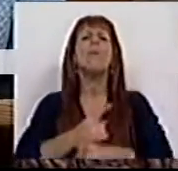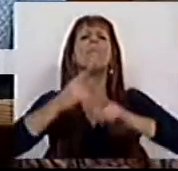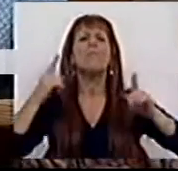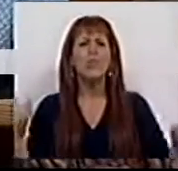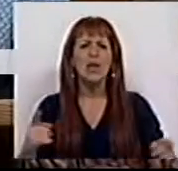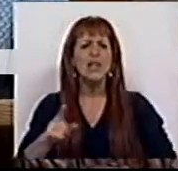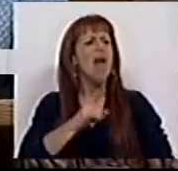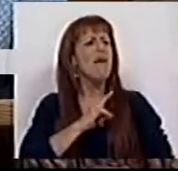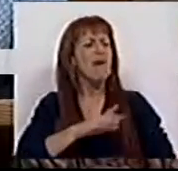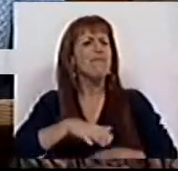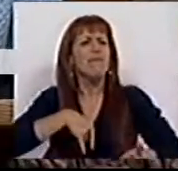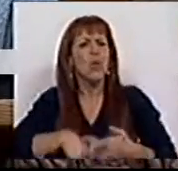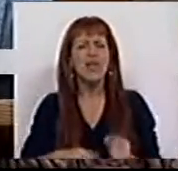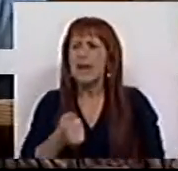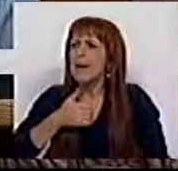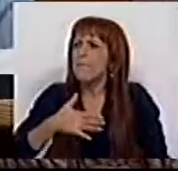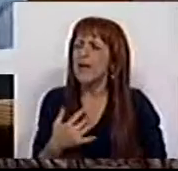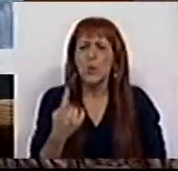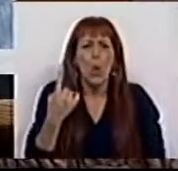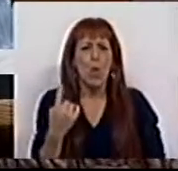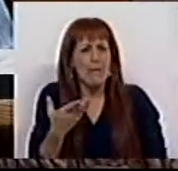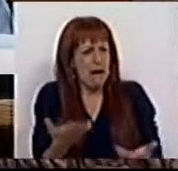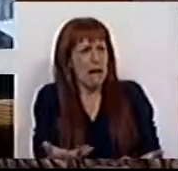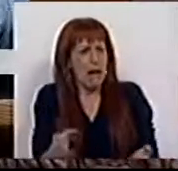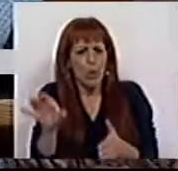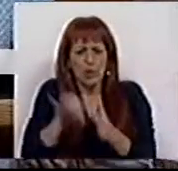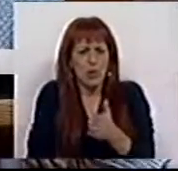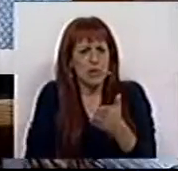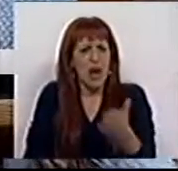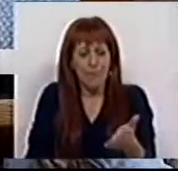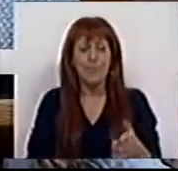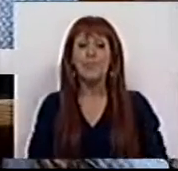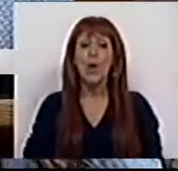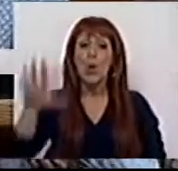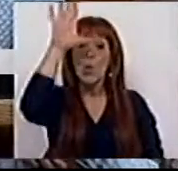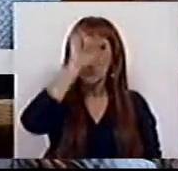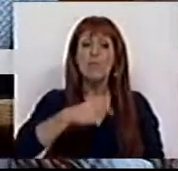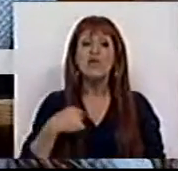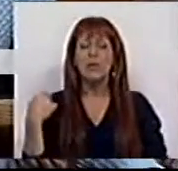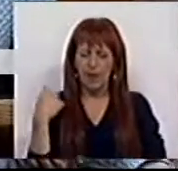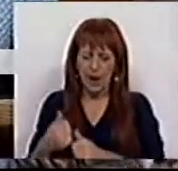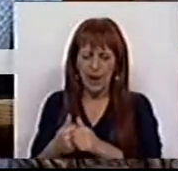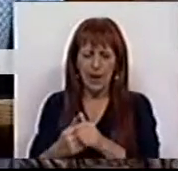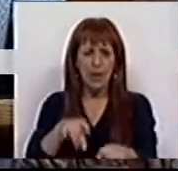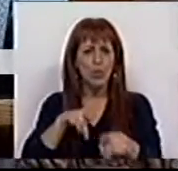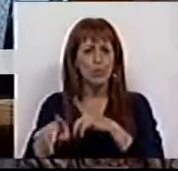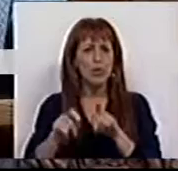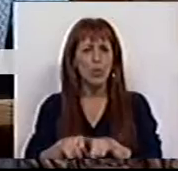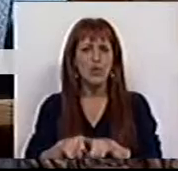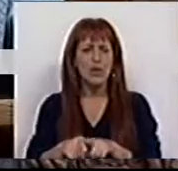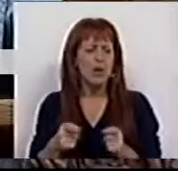porquê privatizar uma empresa com estas condições? O Governo tem seguido uma política